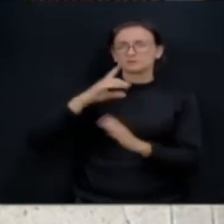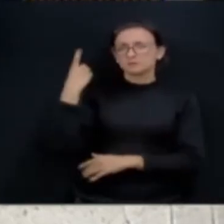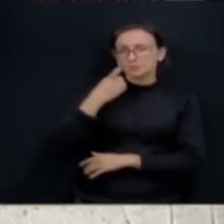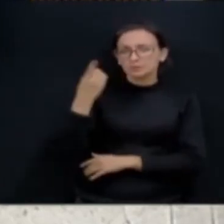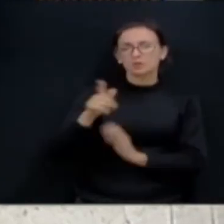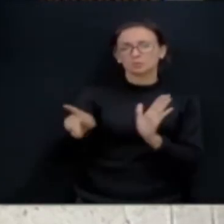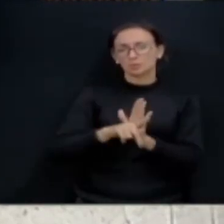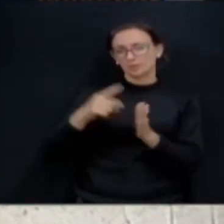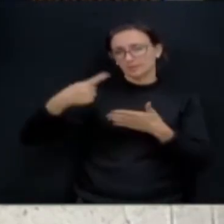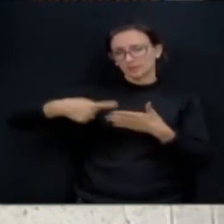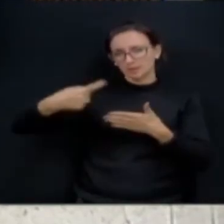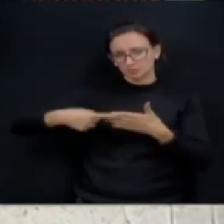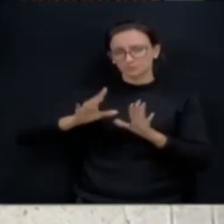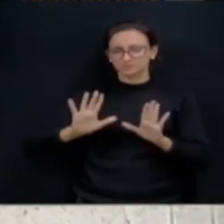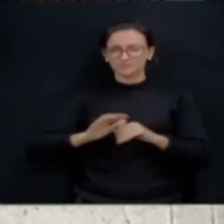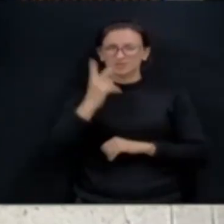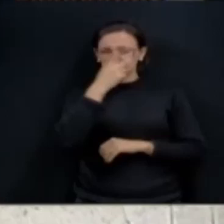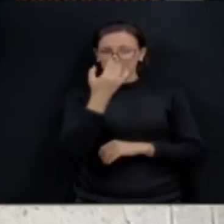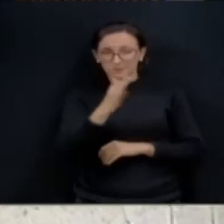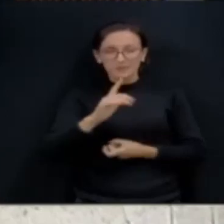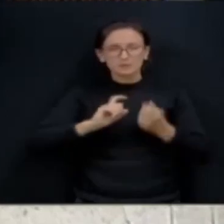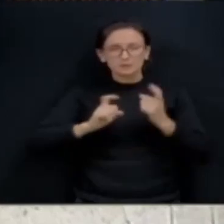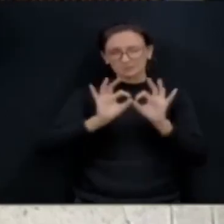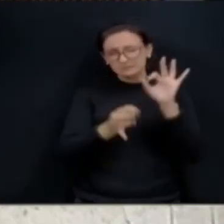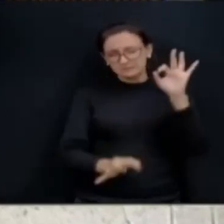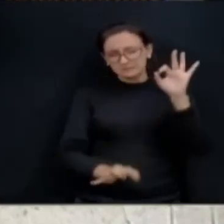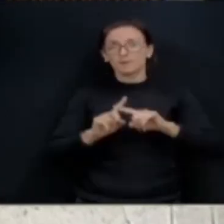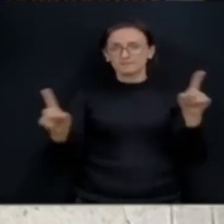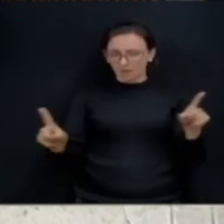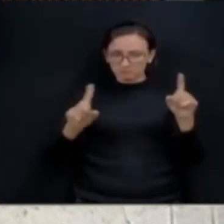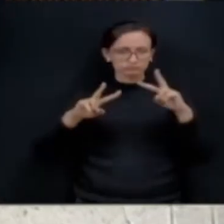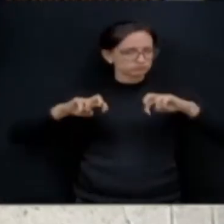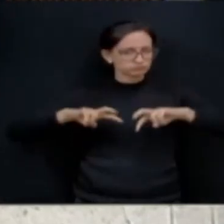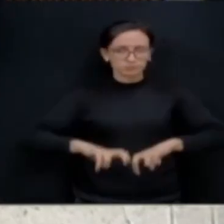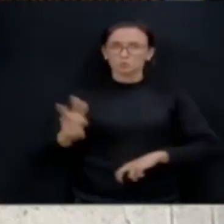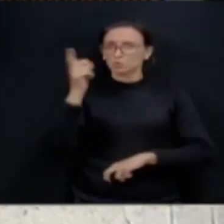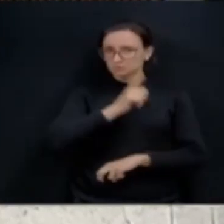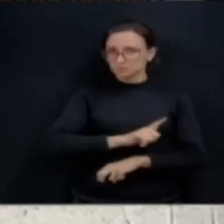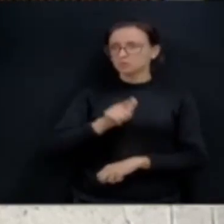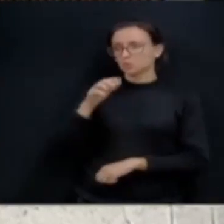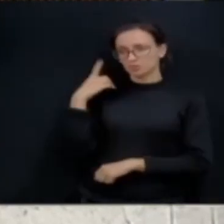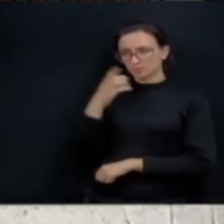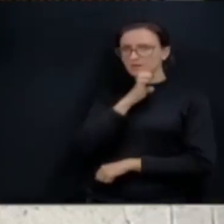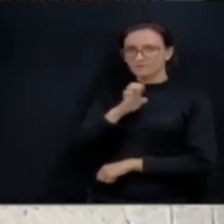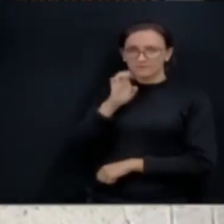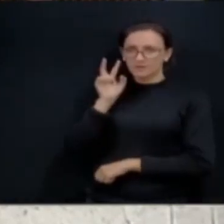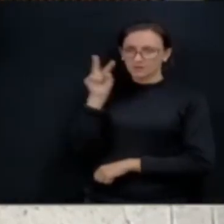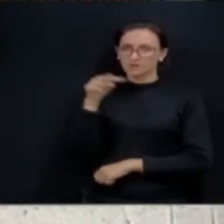extensa, mas muito profícua, pois pôde ser aprofundado tecnicamente e pessoalmente, o deputado Evandro estava